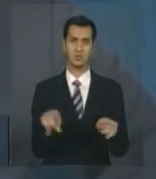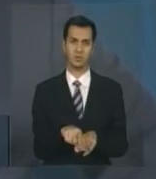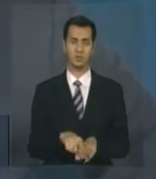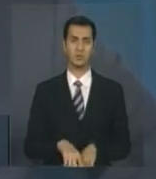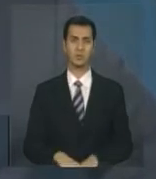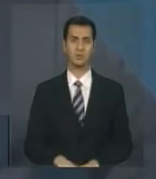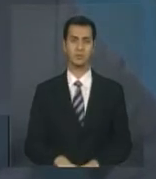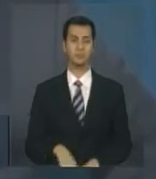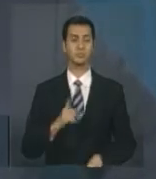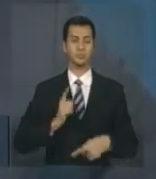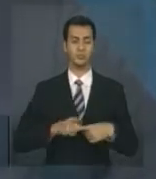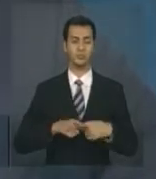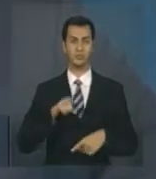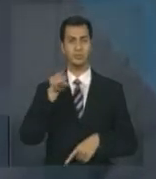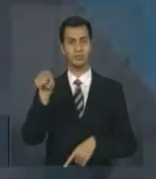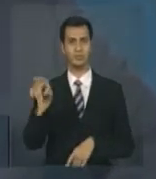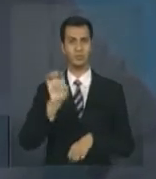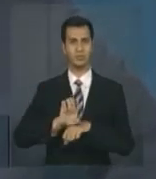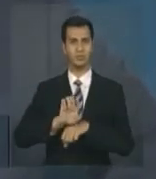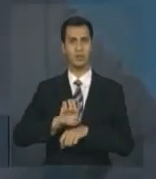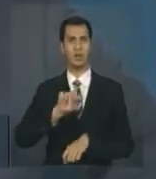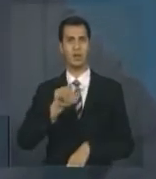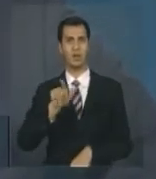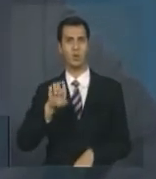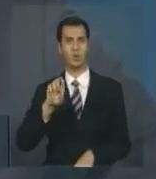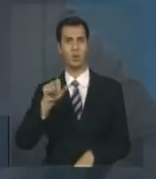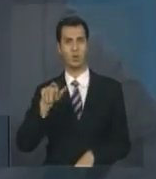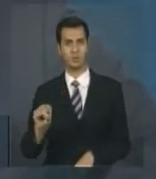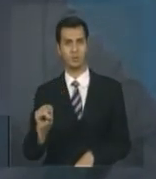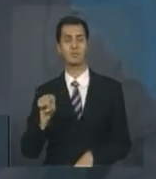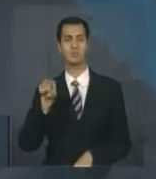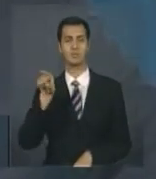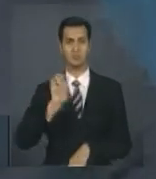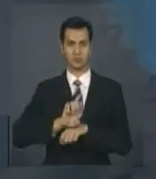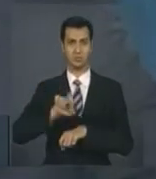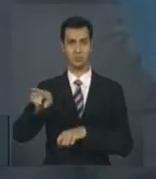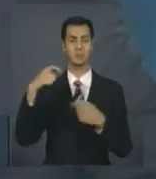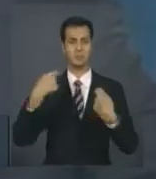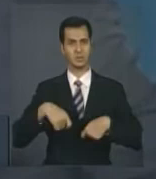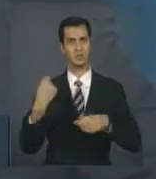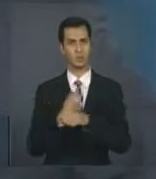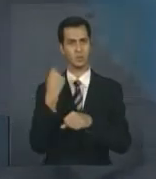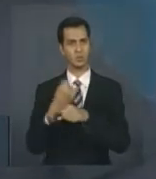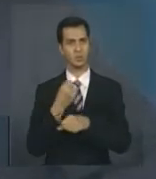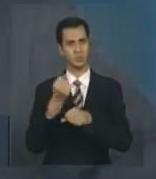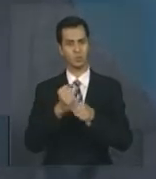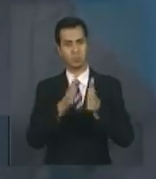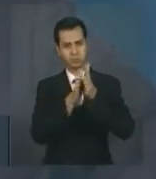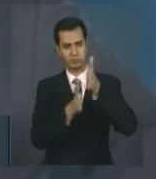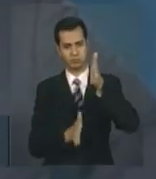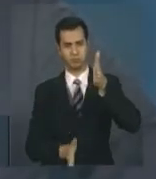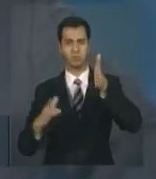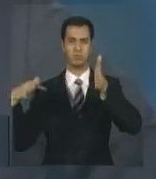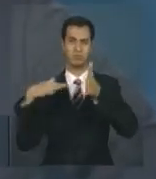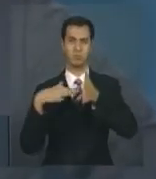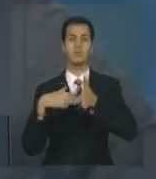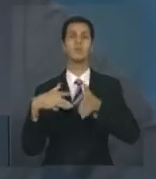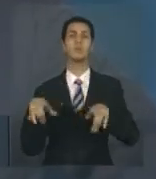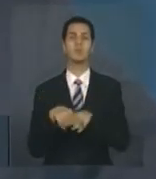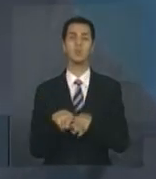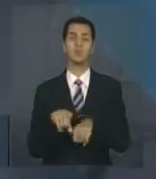também construir barragens no estado de Alagoas. Nós estamos conversando com o governo de Santa